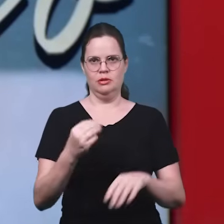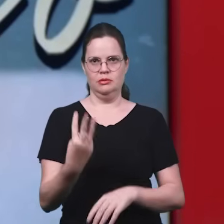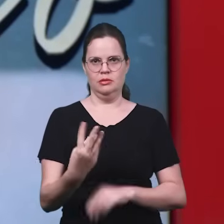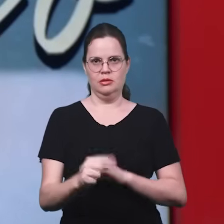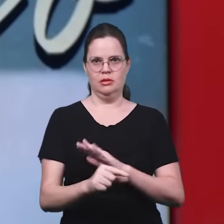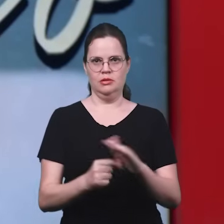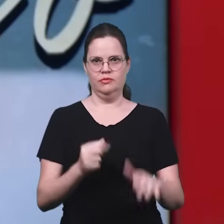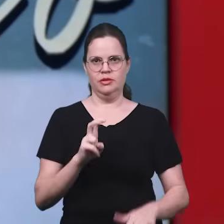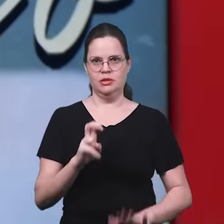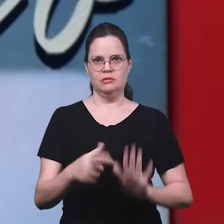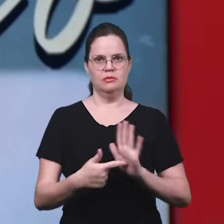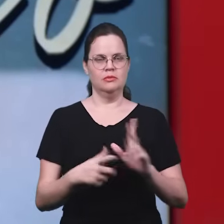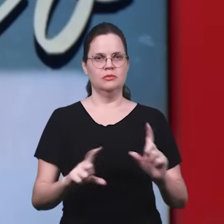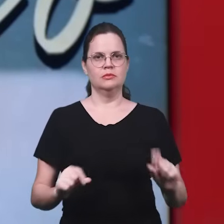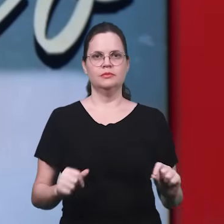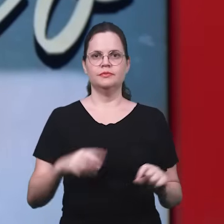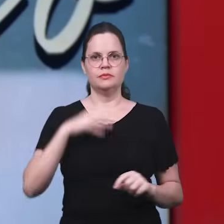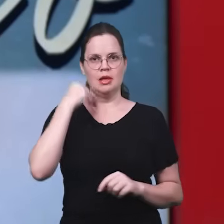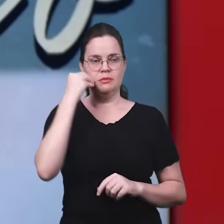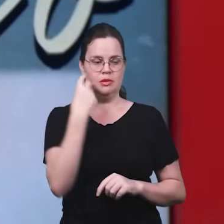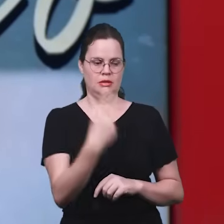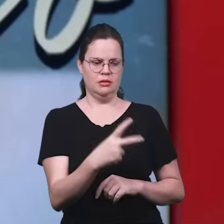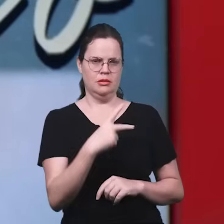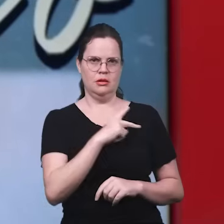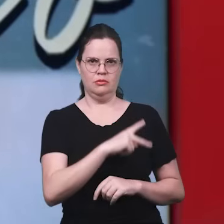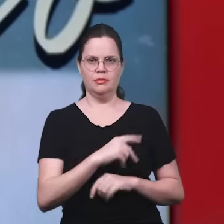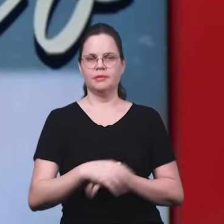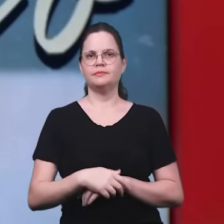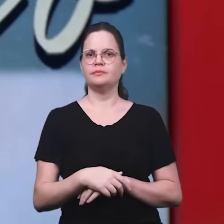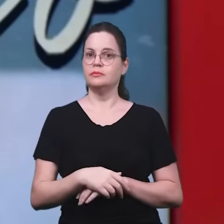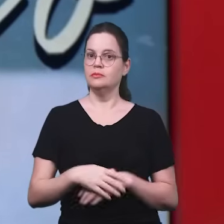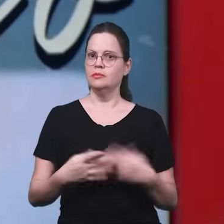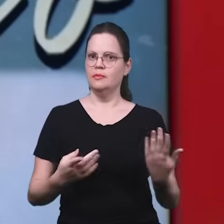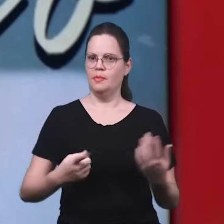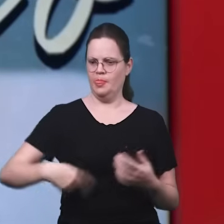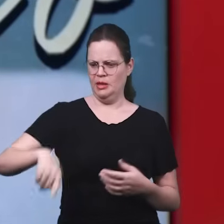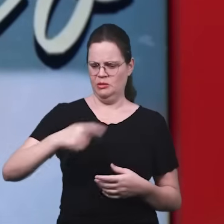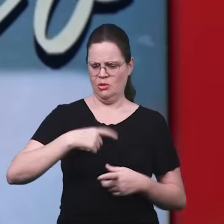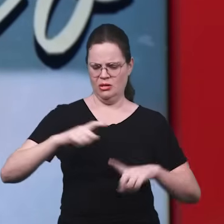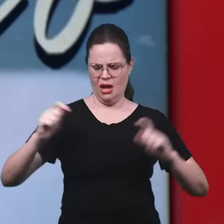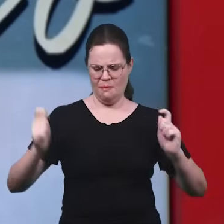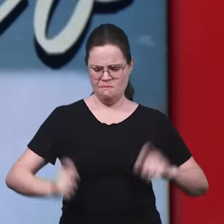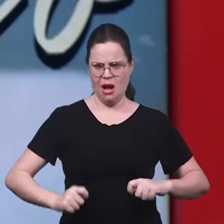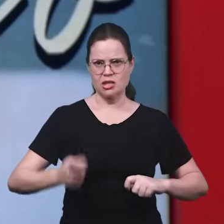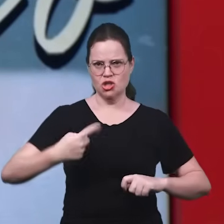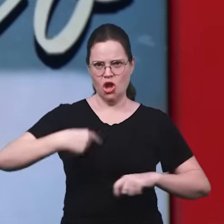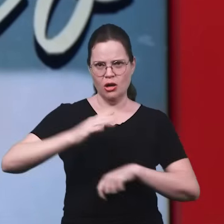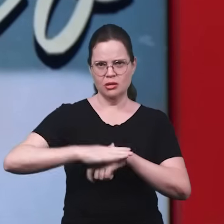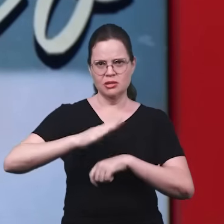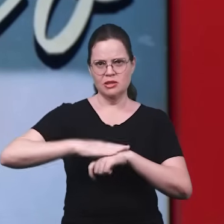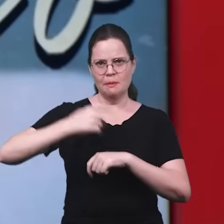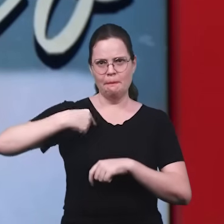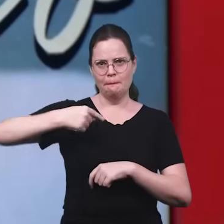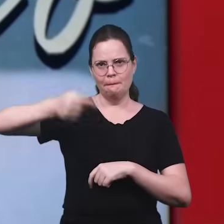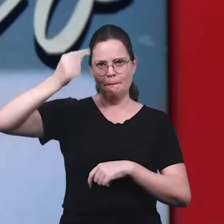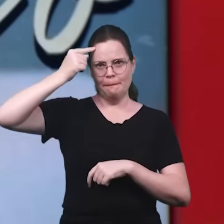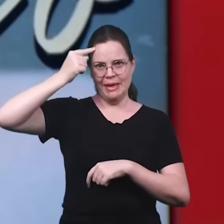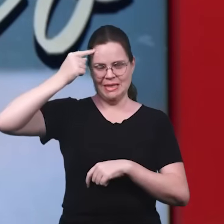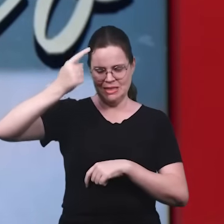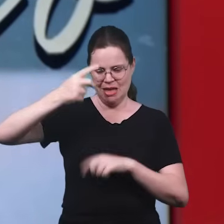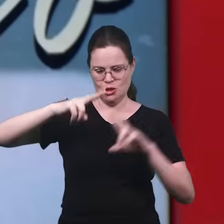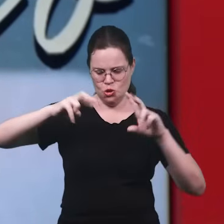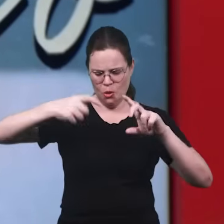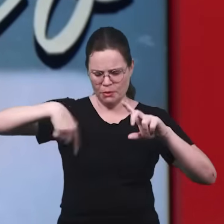verso 5, ele falando da experiência dele. Olha, não que sejamos capazes por nós de pensar alguma coisa como de nós